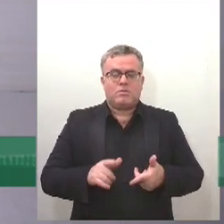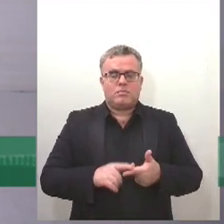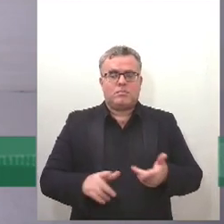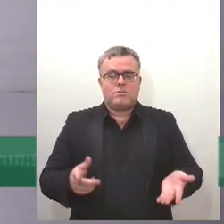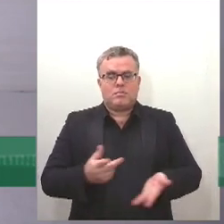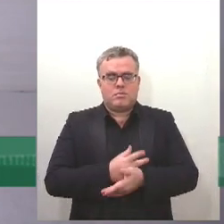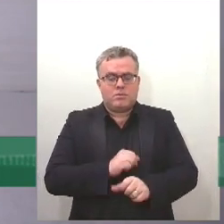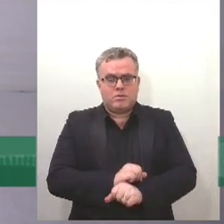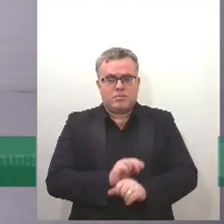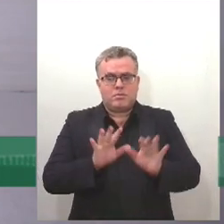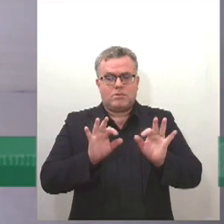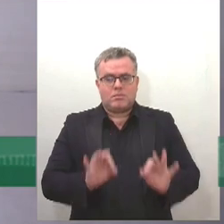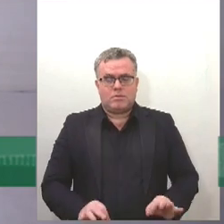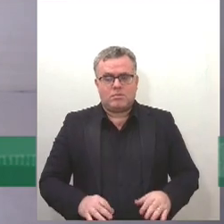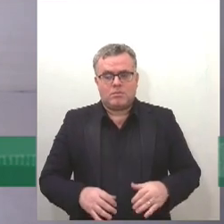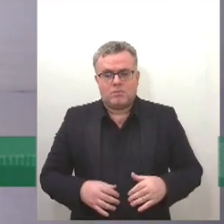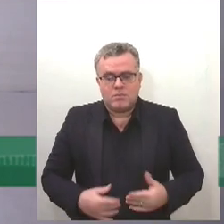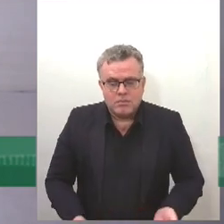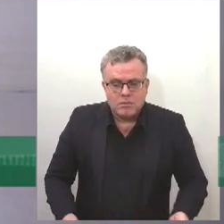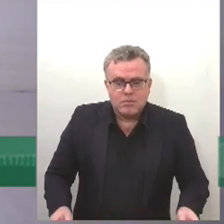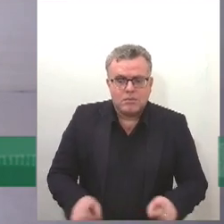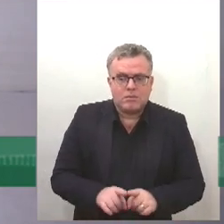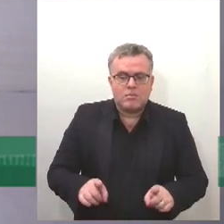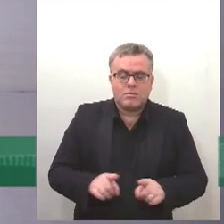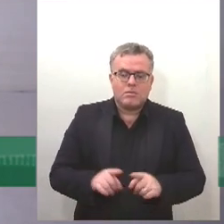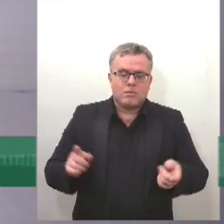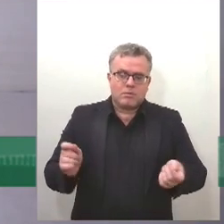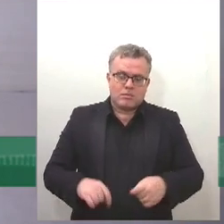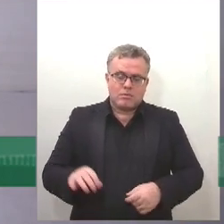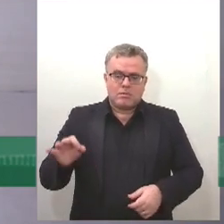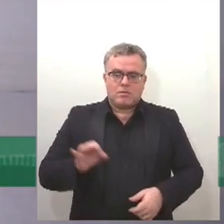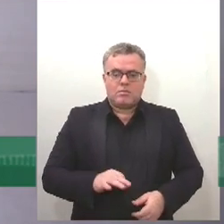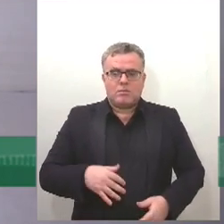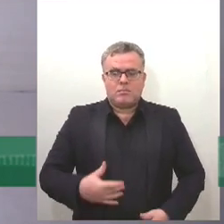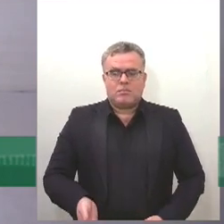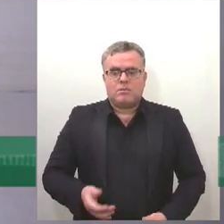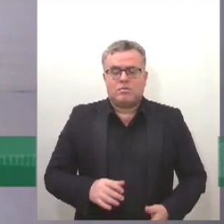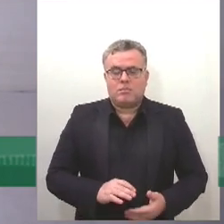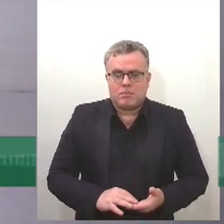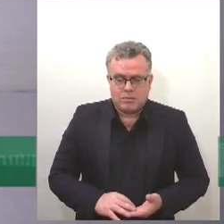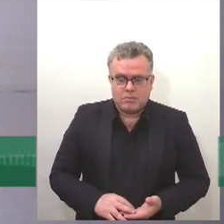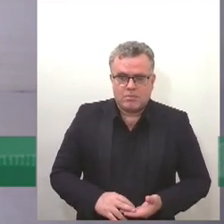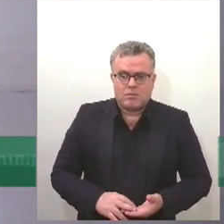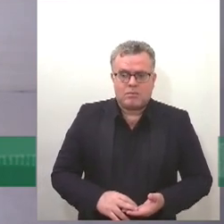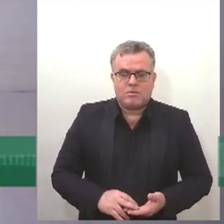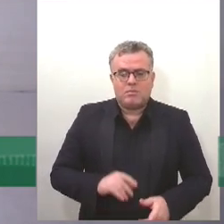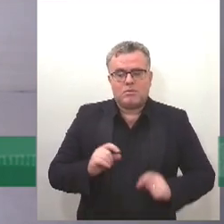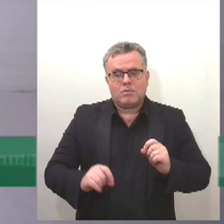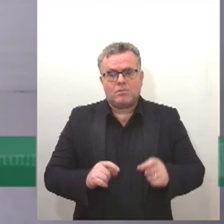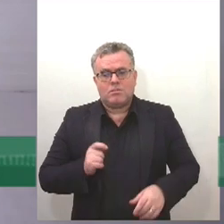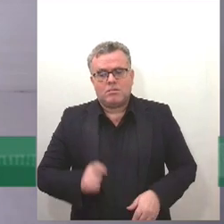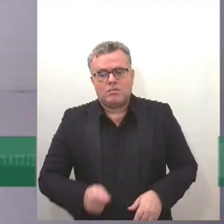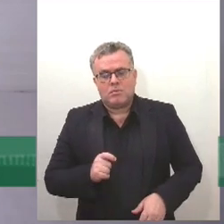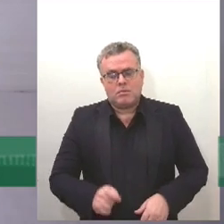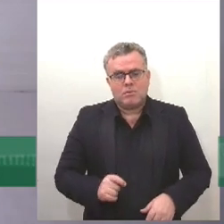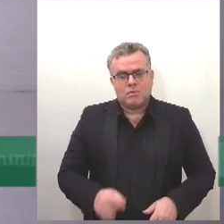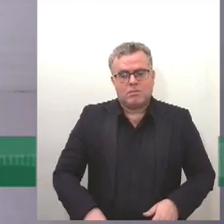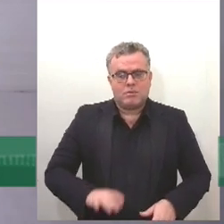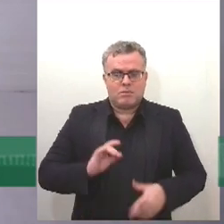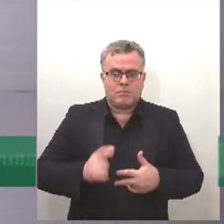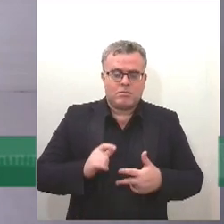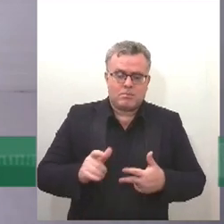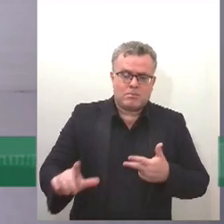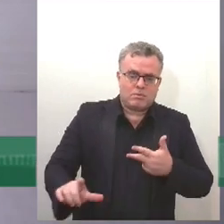pix tem um problema de percentual de quem né determina se o executivo ou legislativo como é que essa